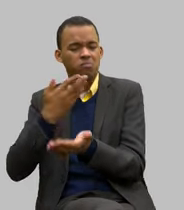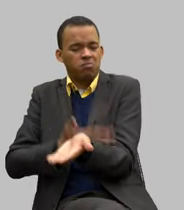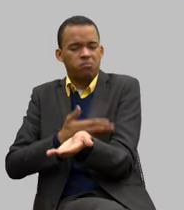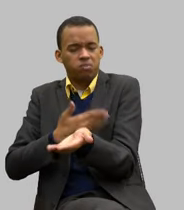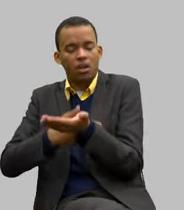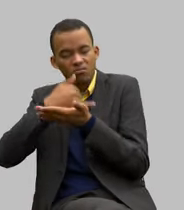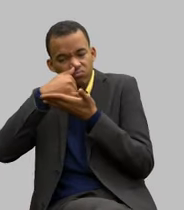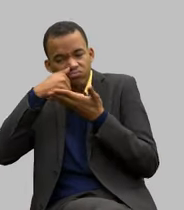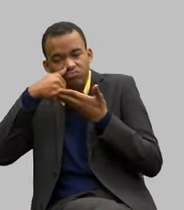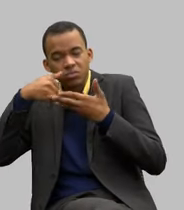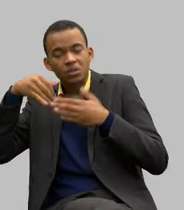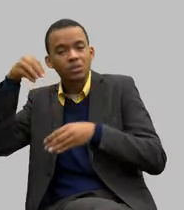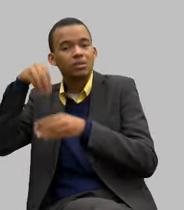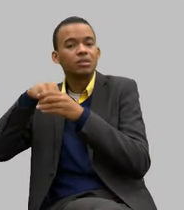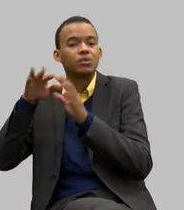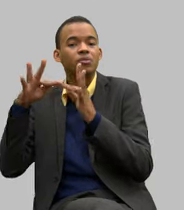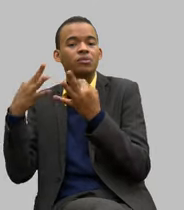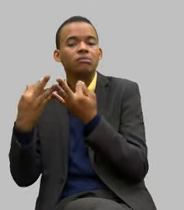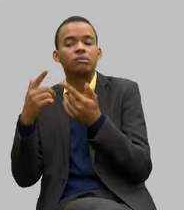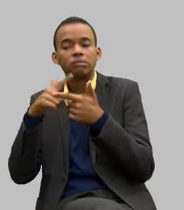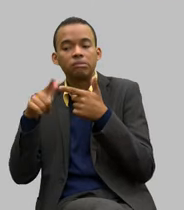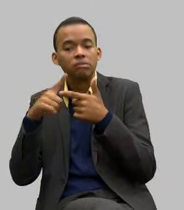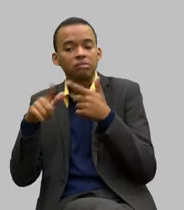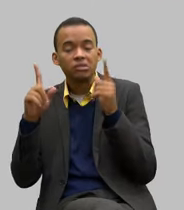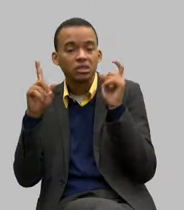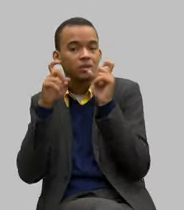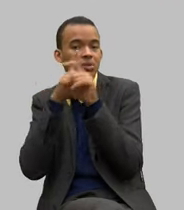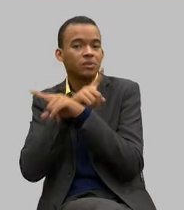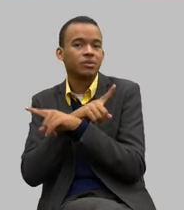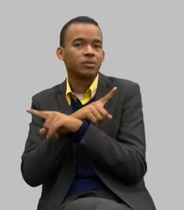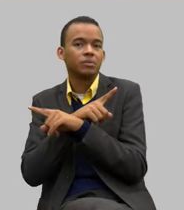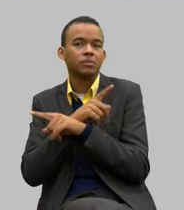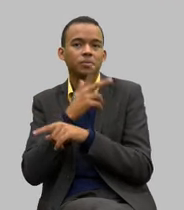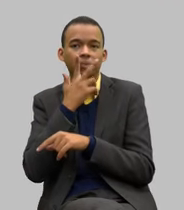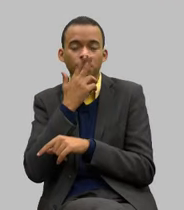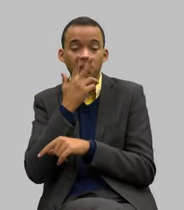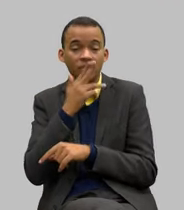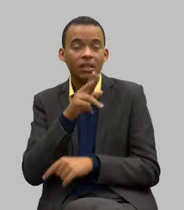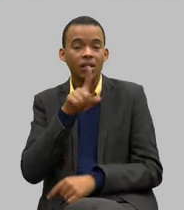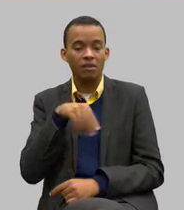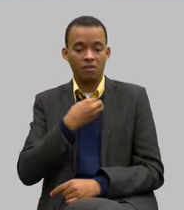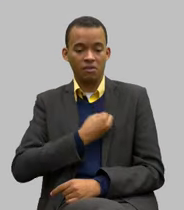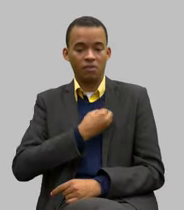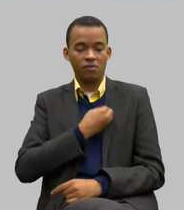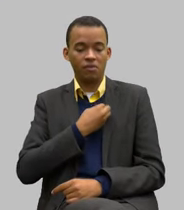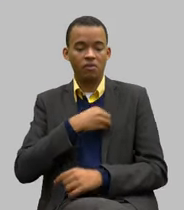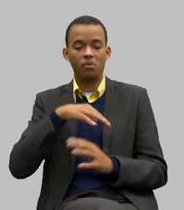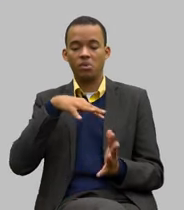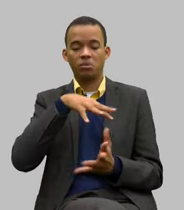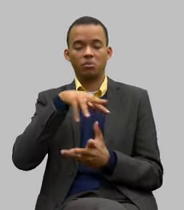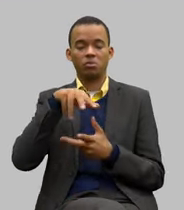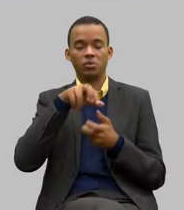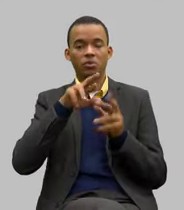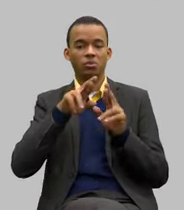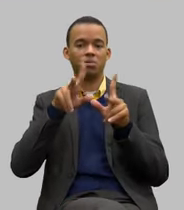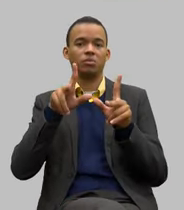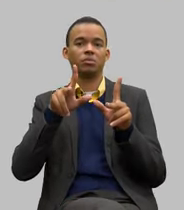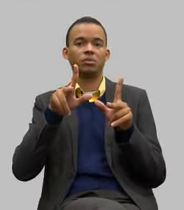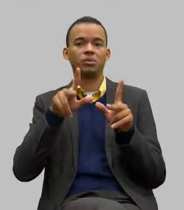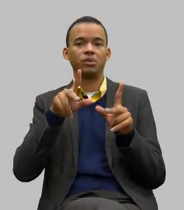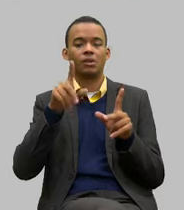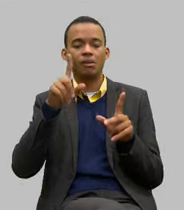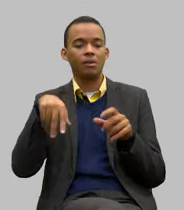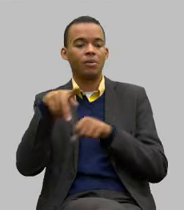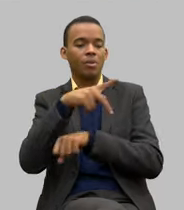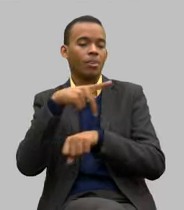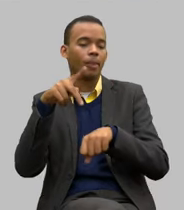família em todo terceiro social eles não tem a mínima noção parece que el estão Vivendo em um mundo diferente né Parece que o país deles é o país de